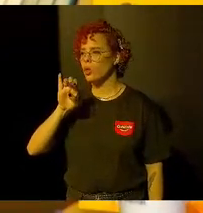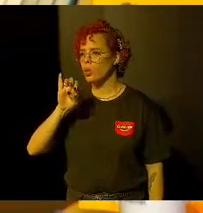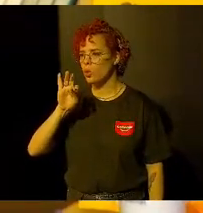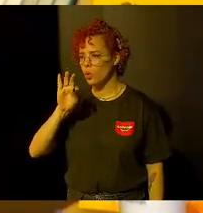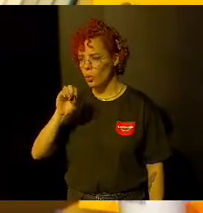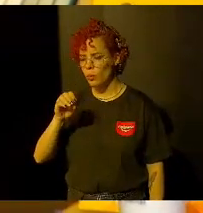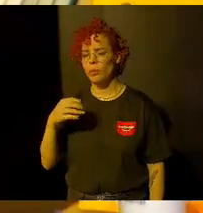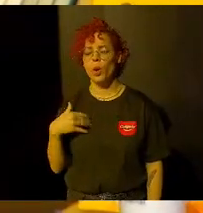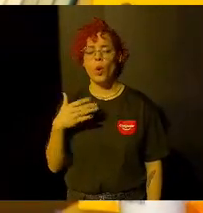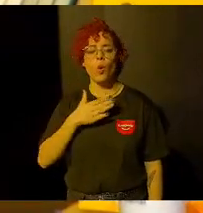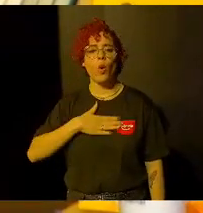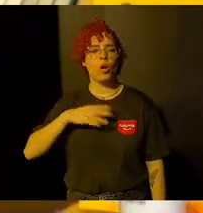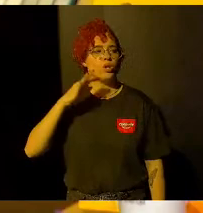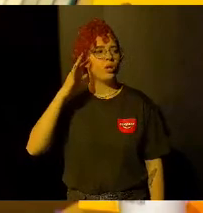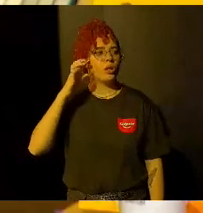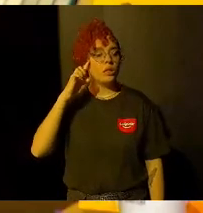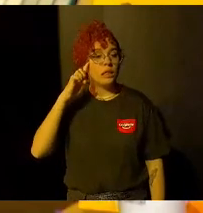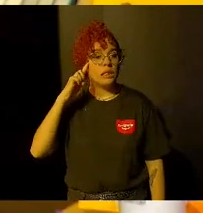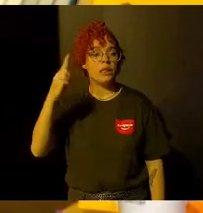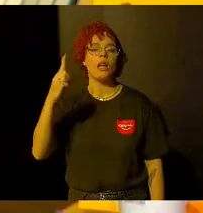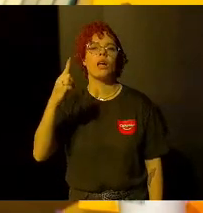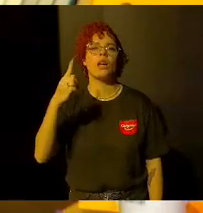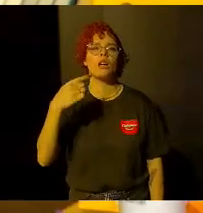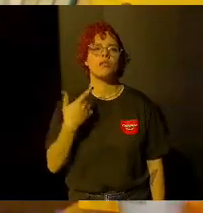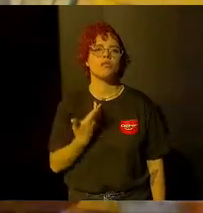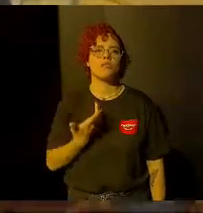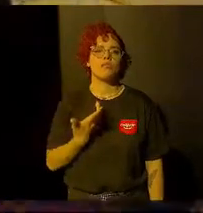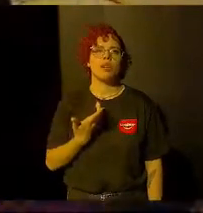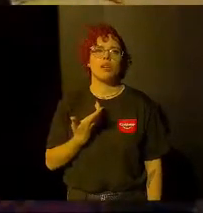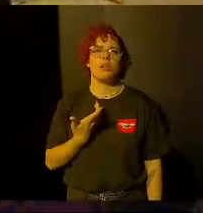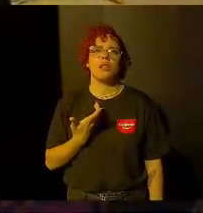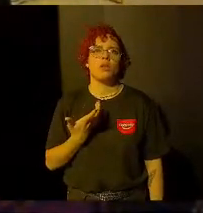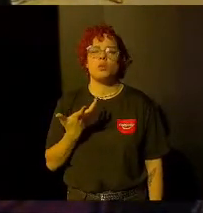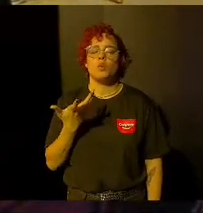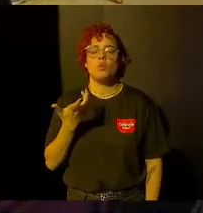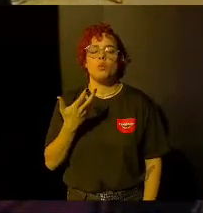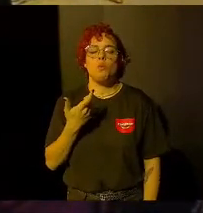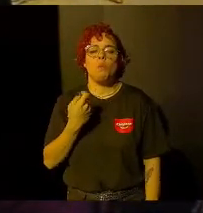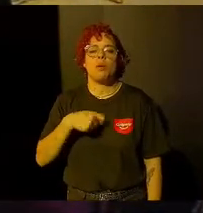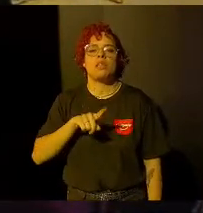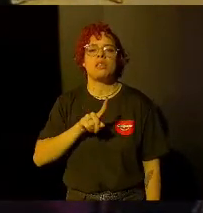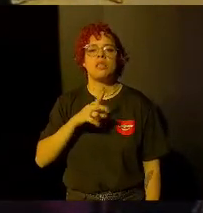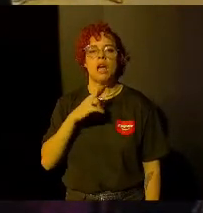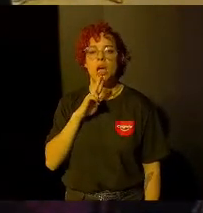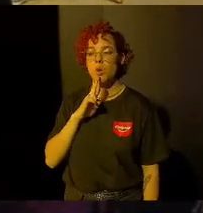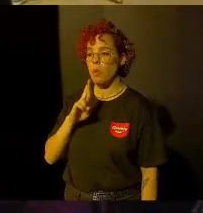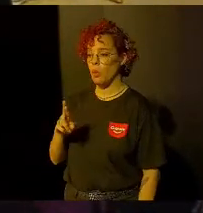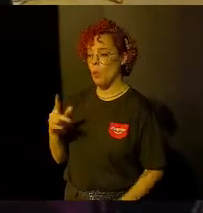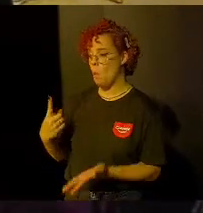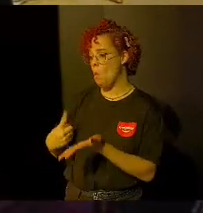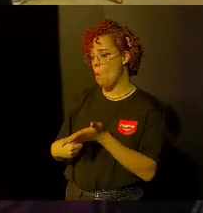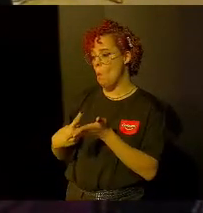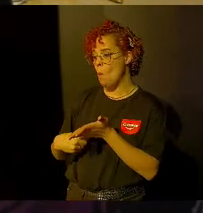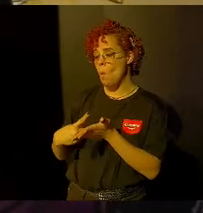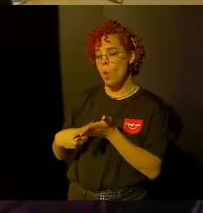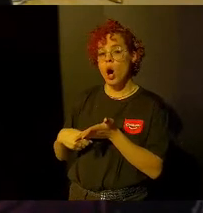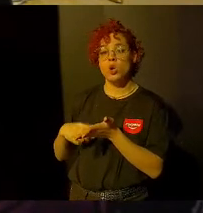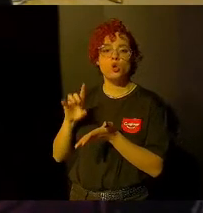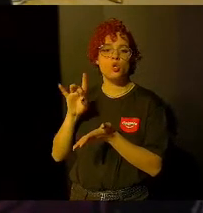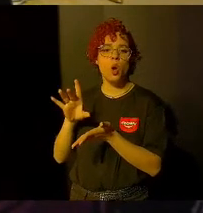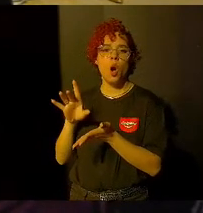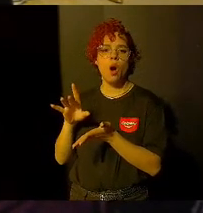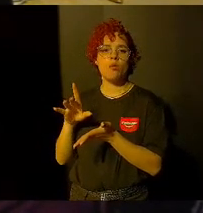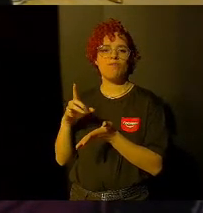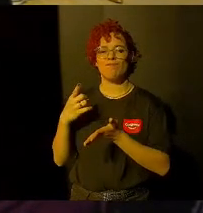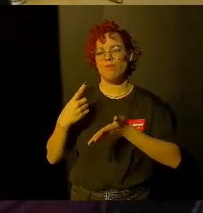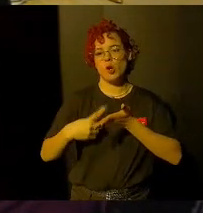ideia de que a gente não tenha que responder a nenhum tipo de compromisso se não aquele que